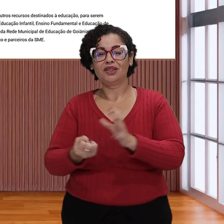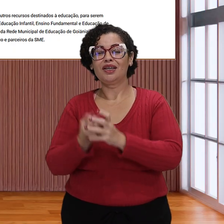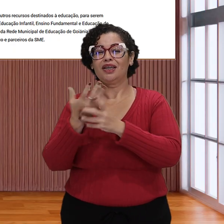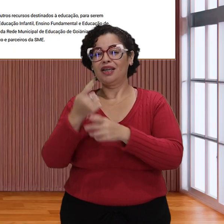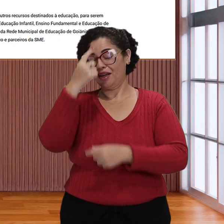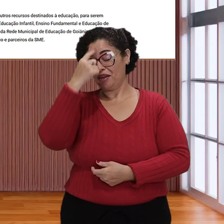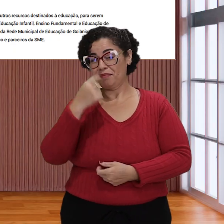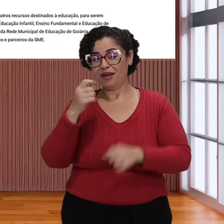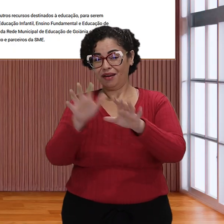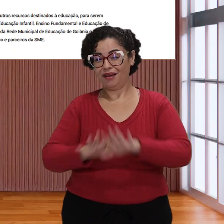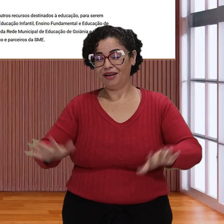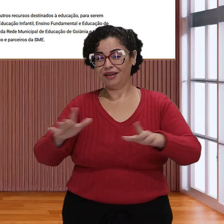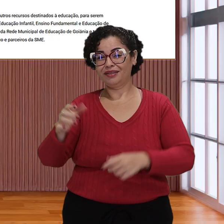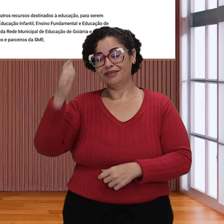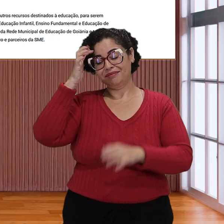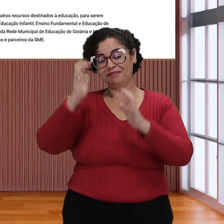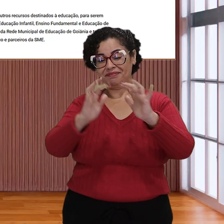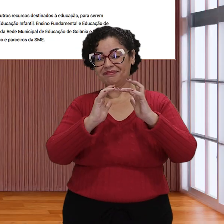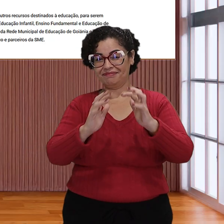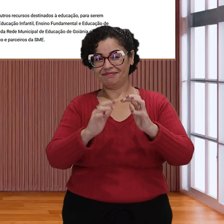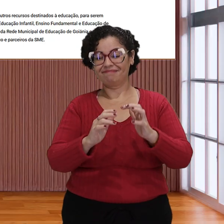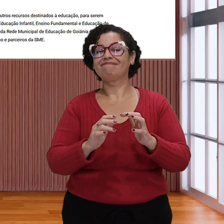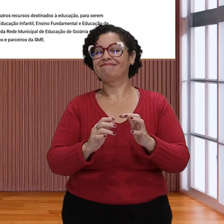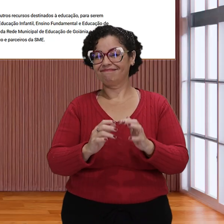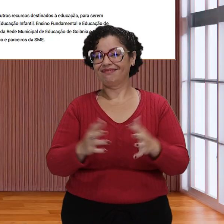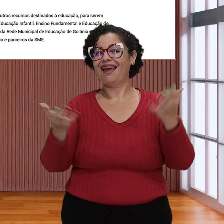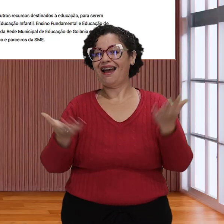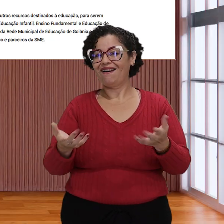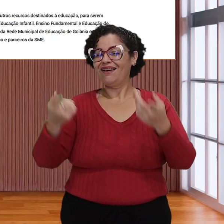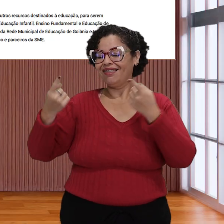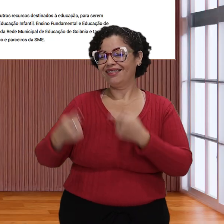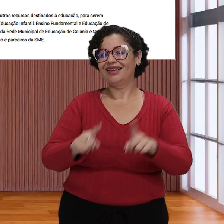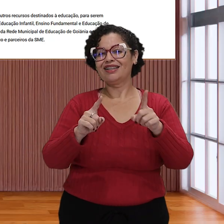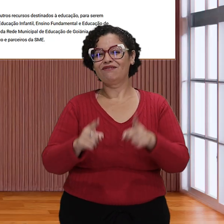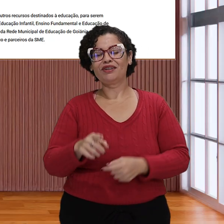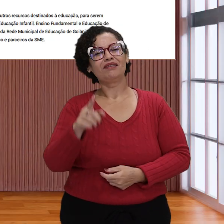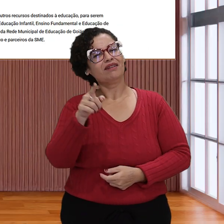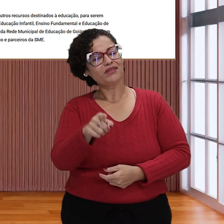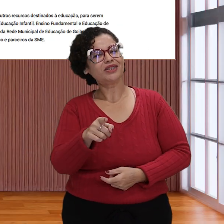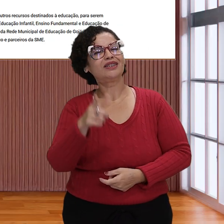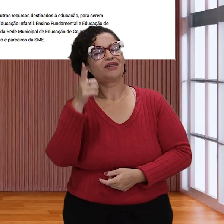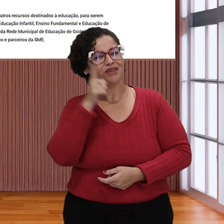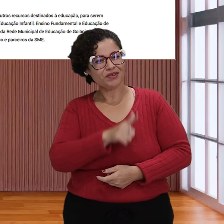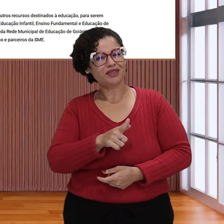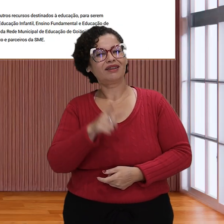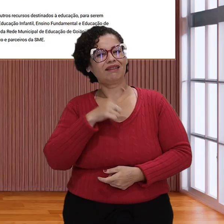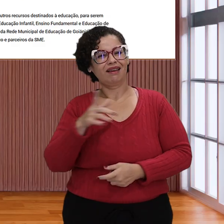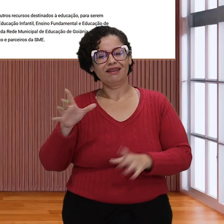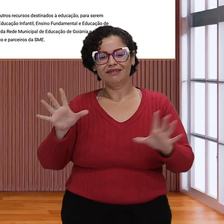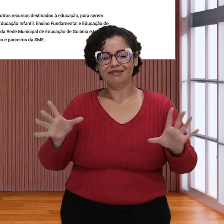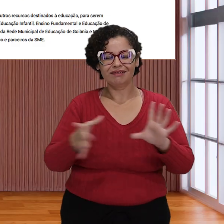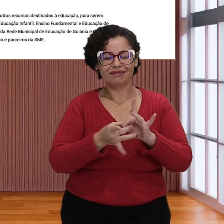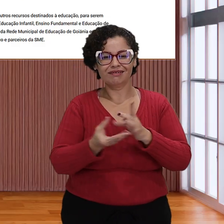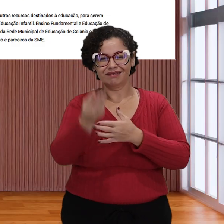e criar imagens na nossa mente. Agora fica o desafio. Será que você consegue